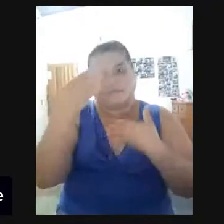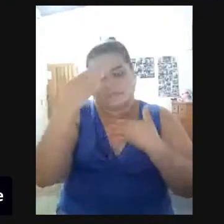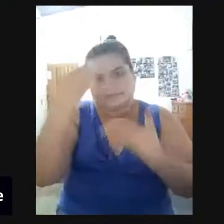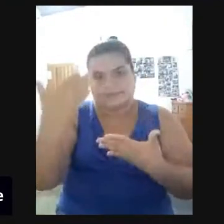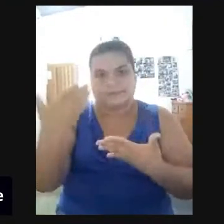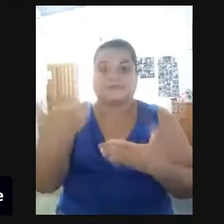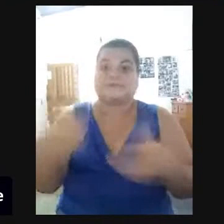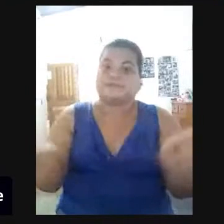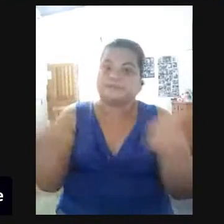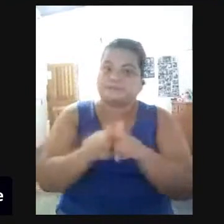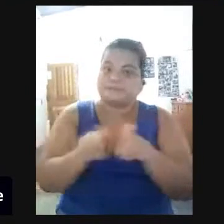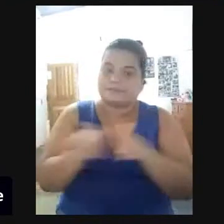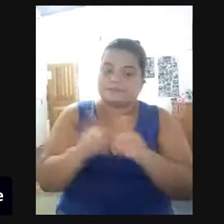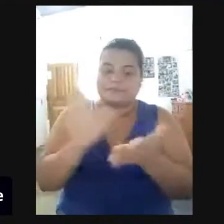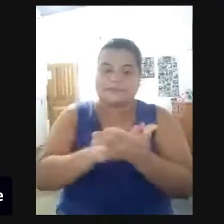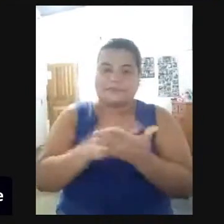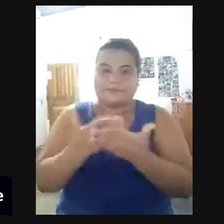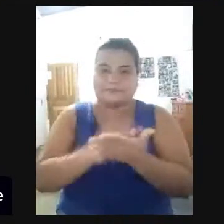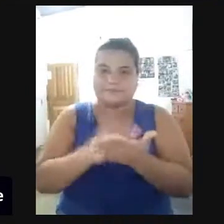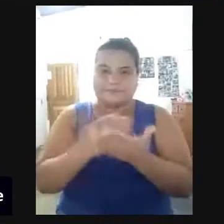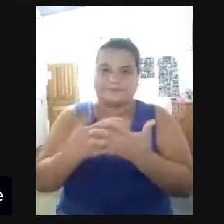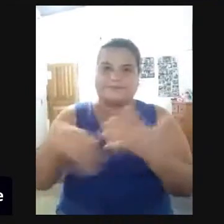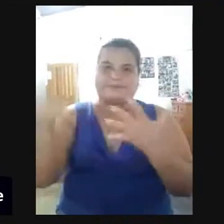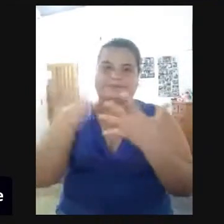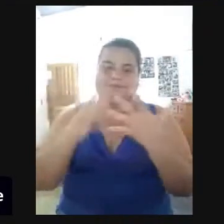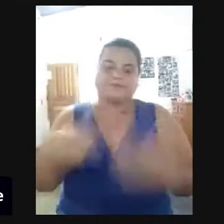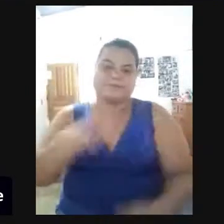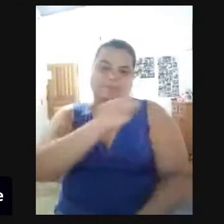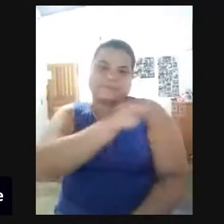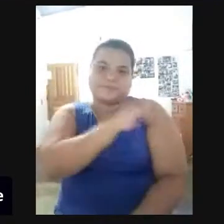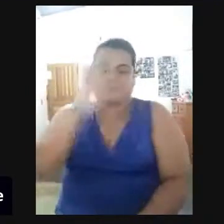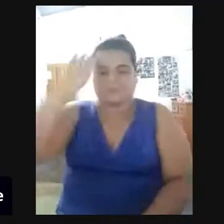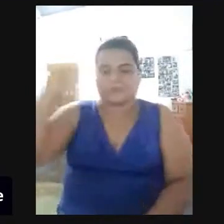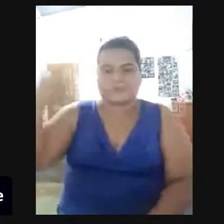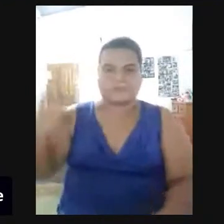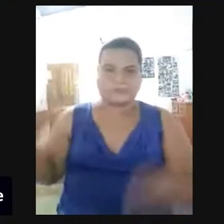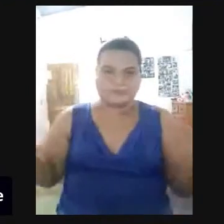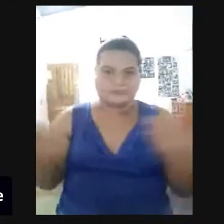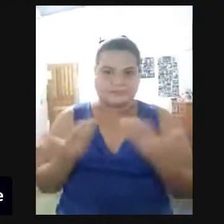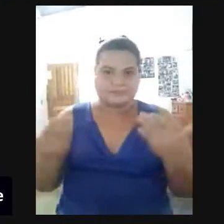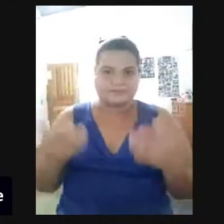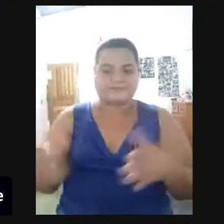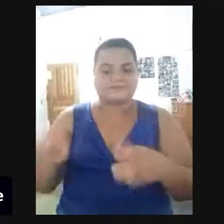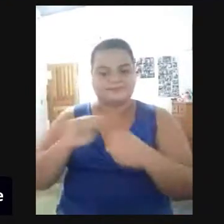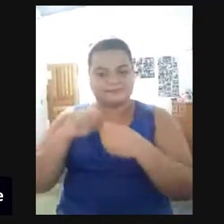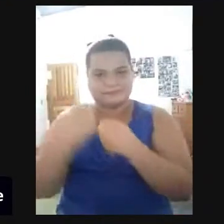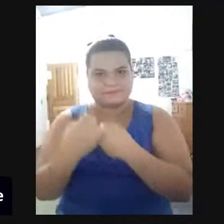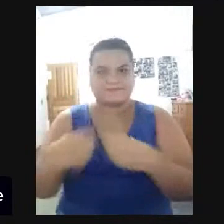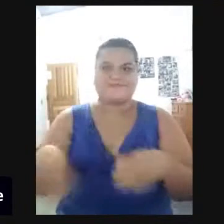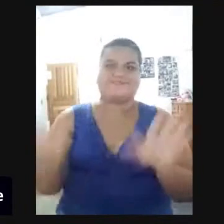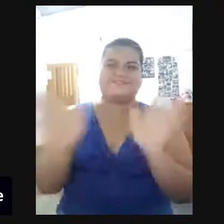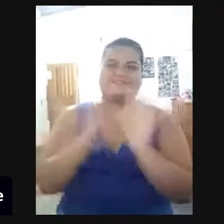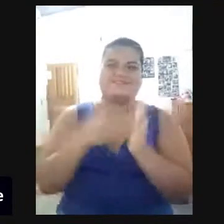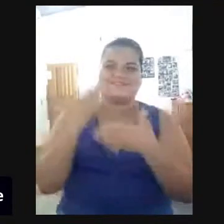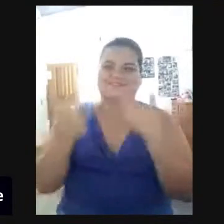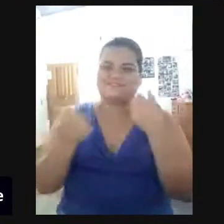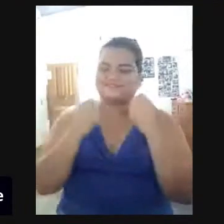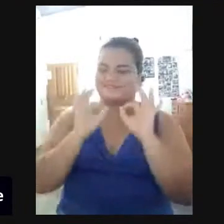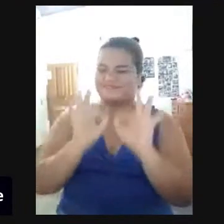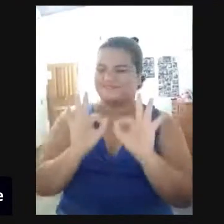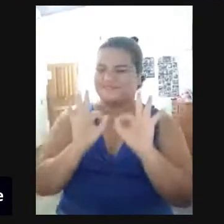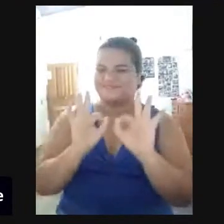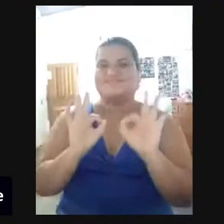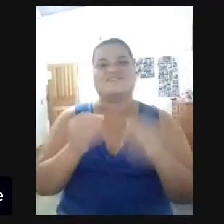as intérpretes, Gleice e Bruna, também por essa parceria de sucesso, né? Muito